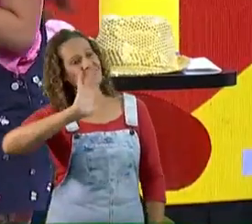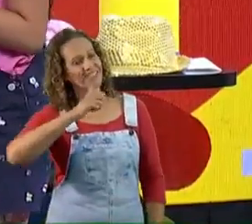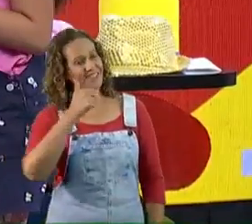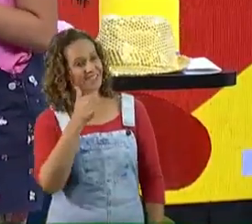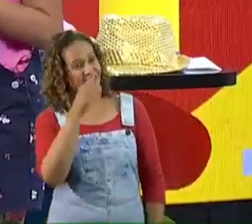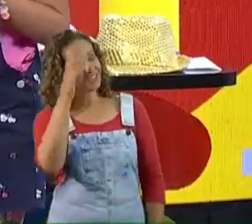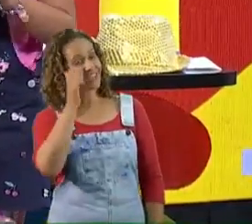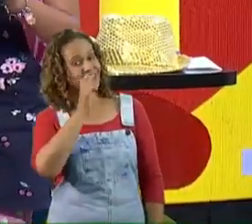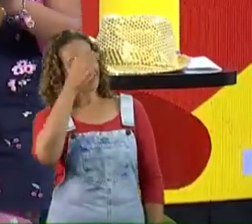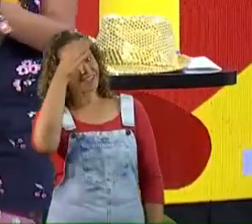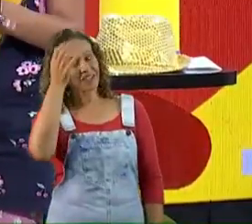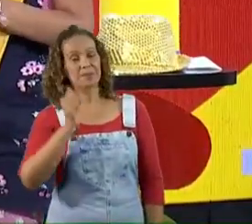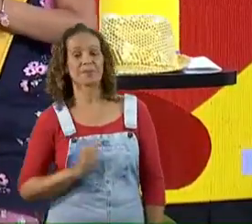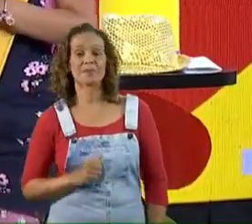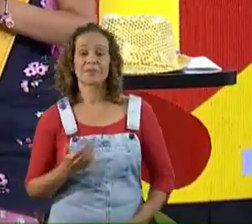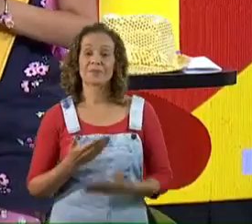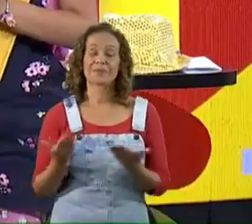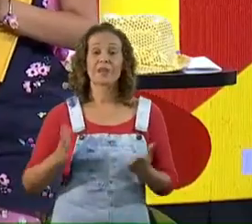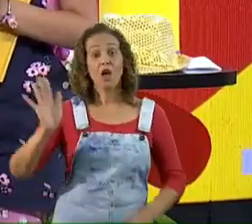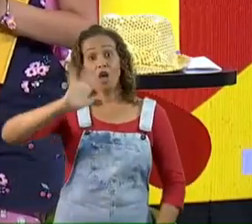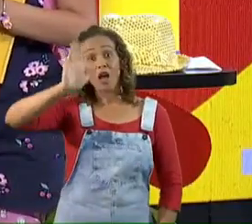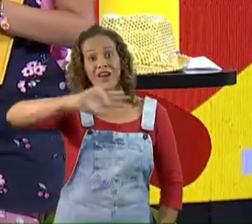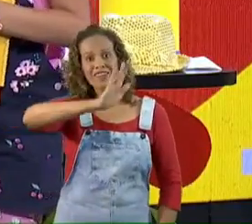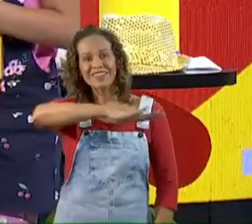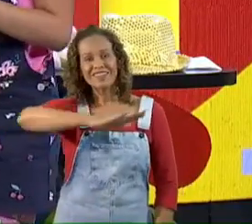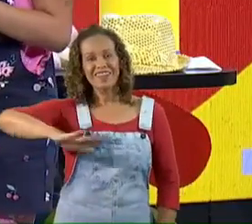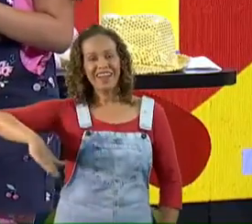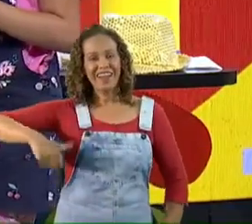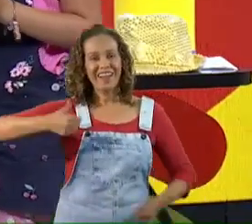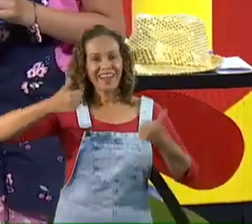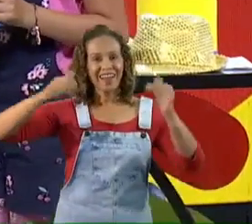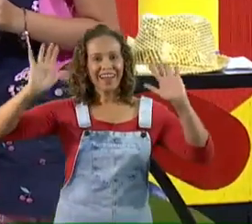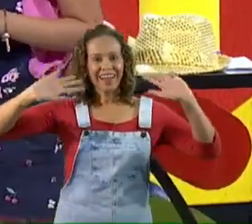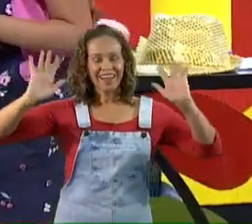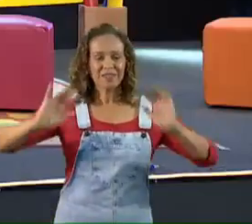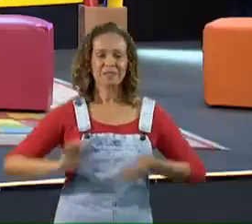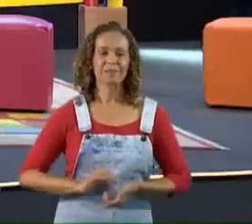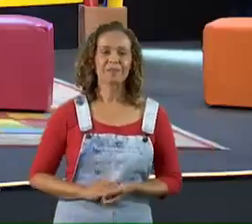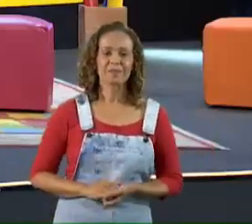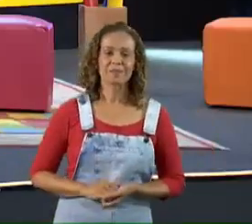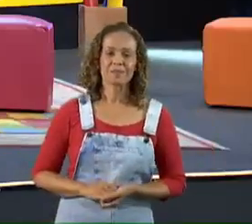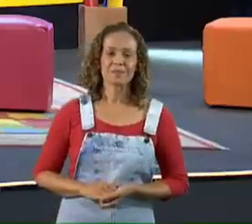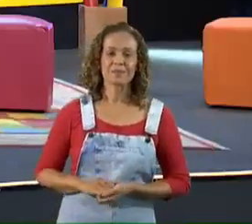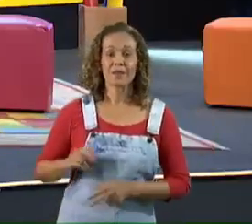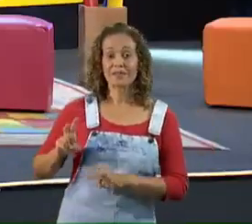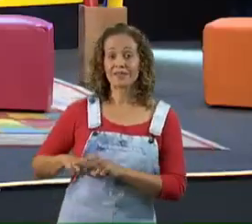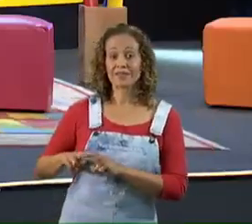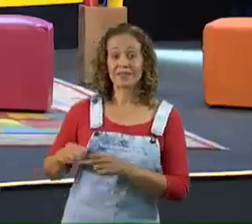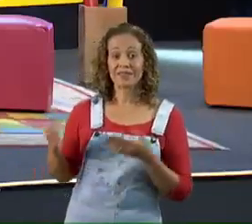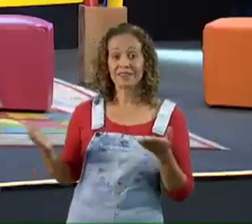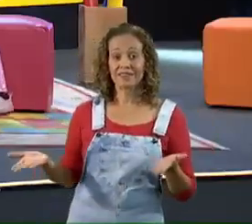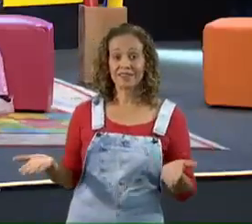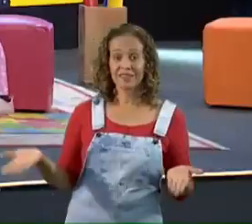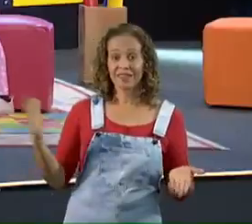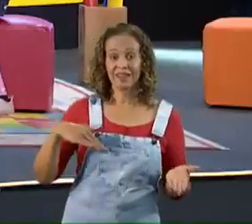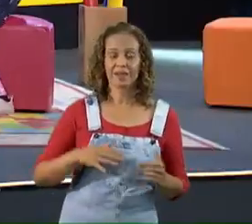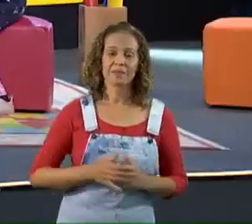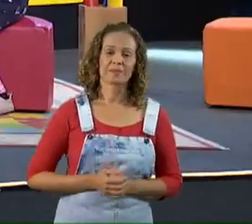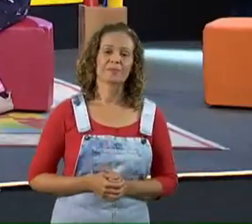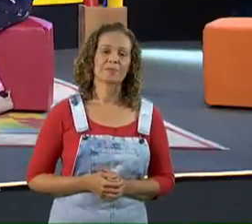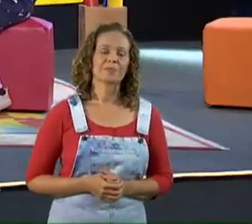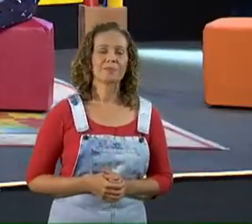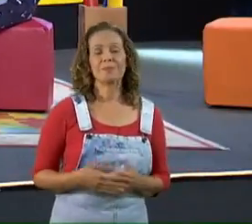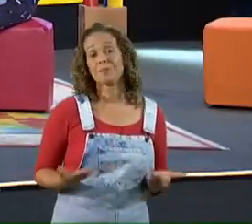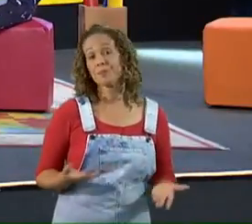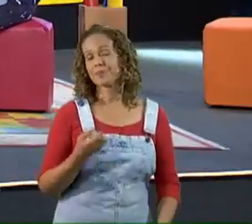Sim. Cumprimenta as crianças, Júlia. Oi, pessoal. Ah, pode sentar aqui. Vem cá. Bom, gente, é